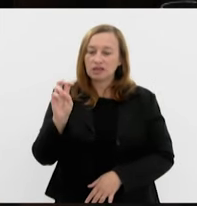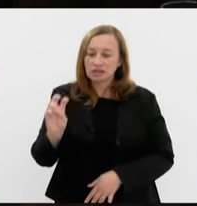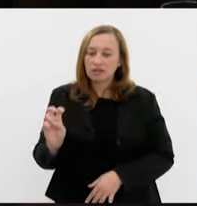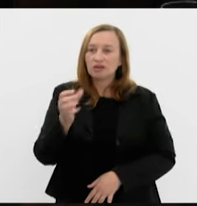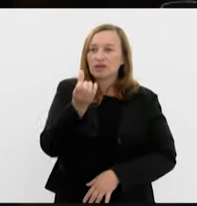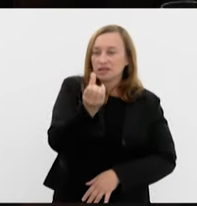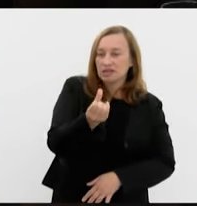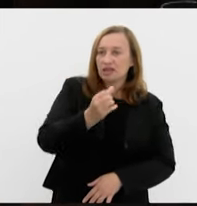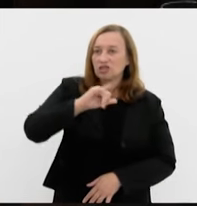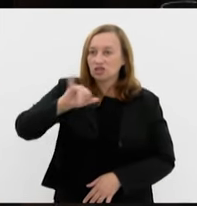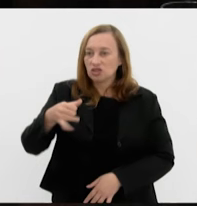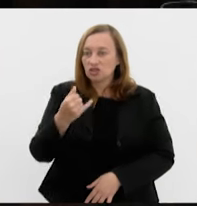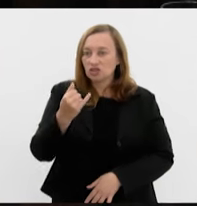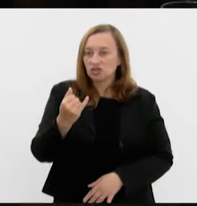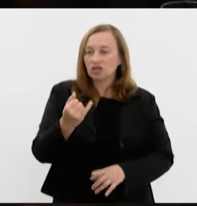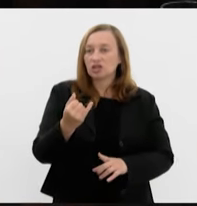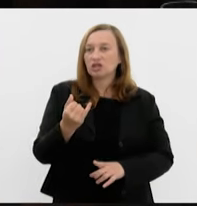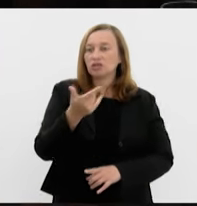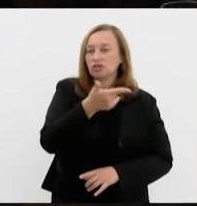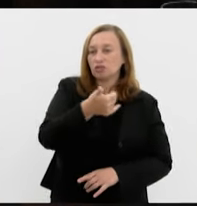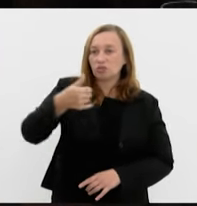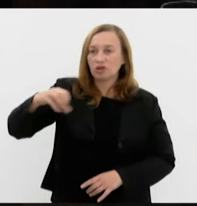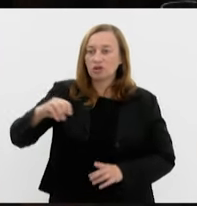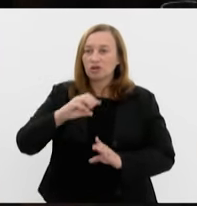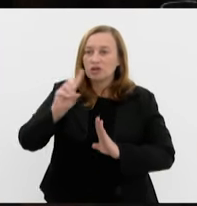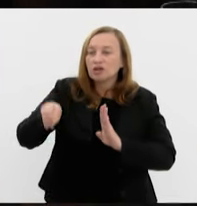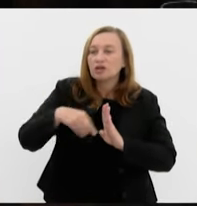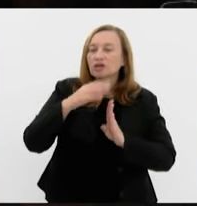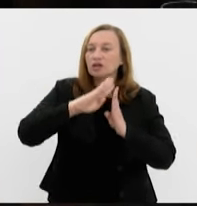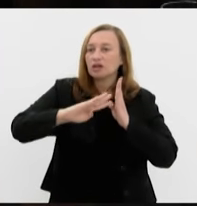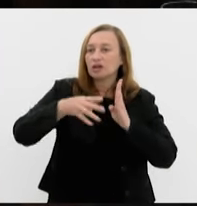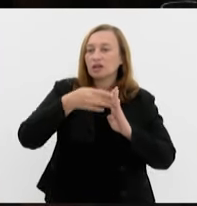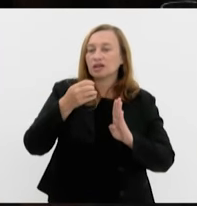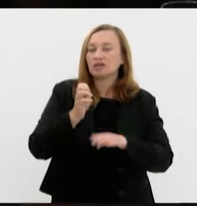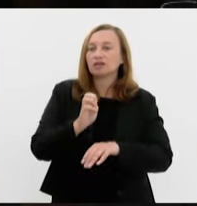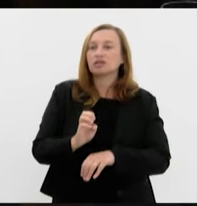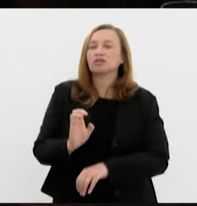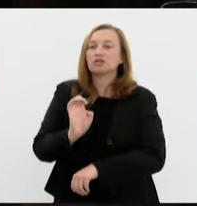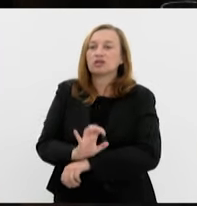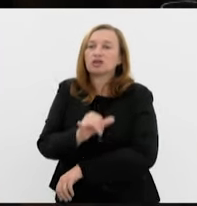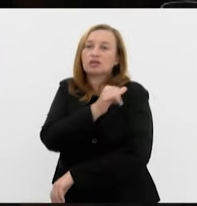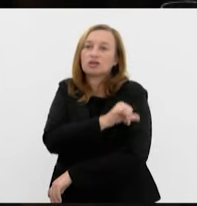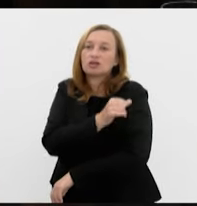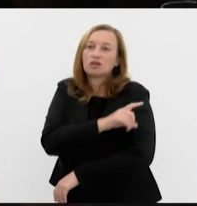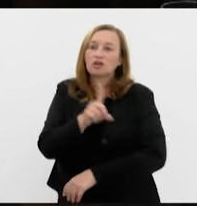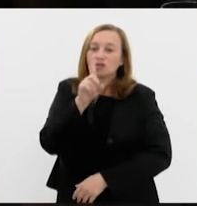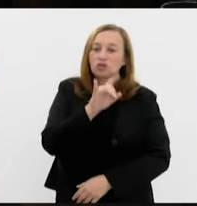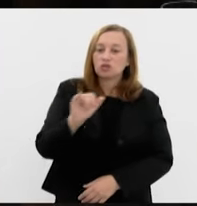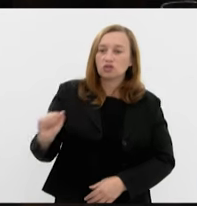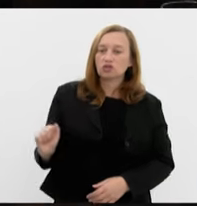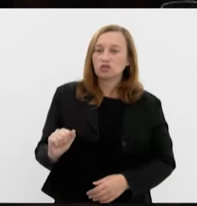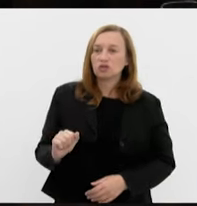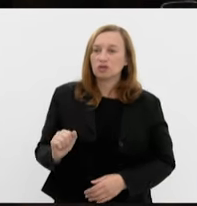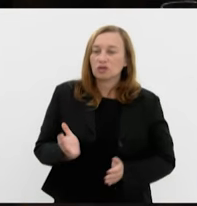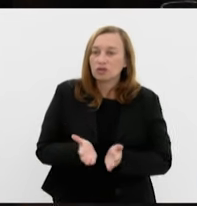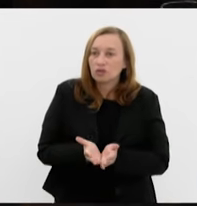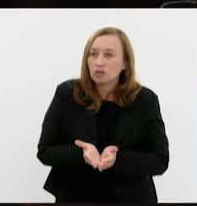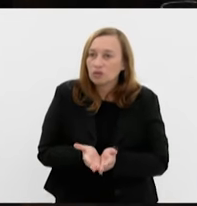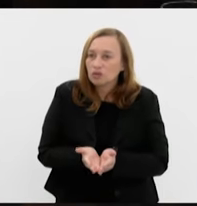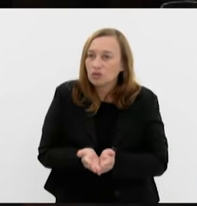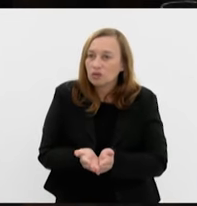2010 para instituir no calendário Oficial do Estado do Rio de Janeiro o dia do barqueiros